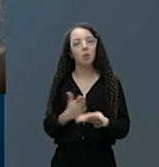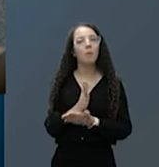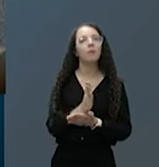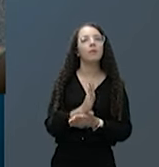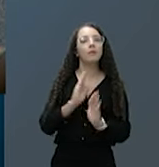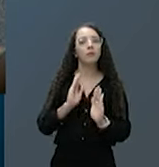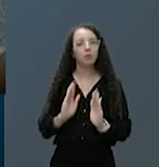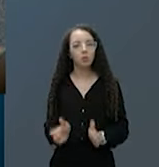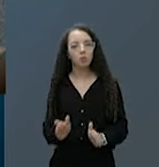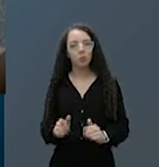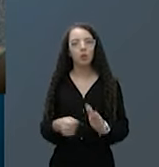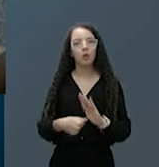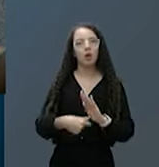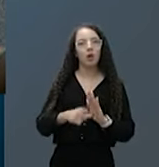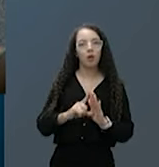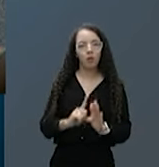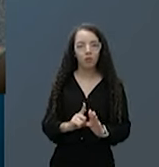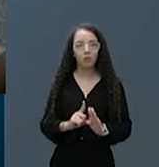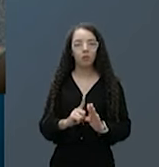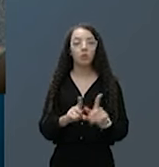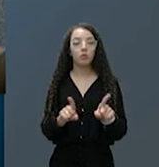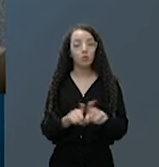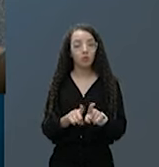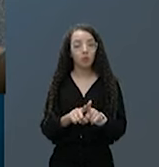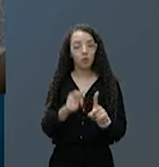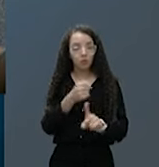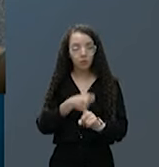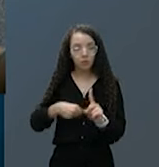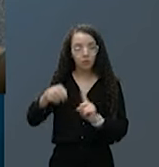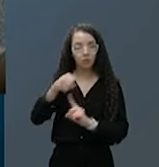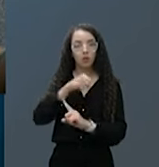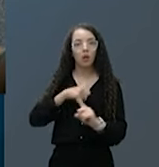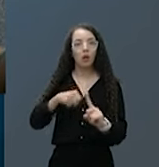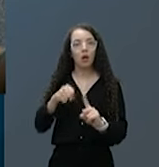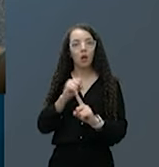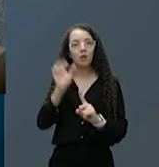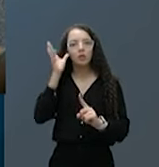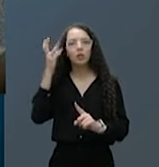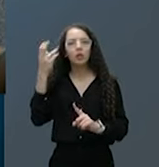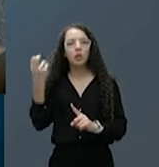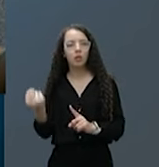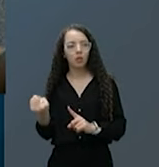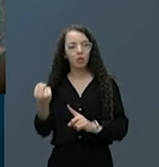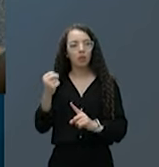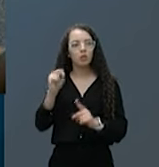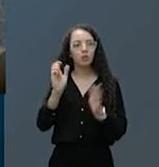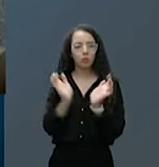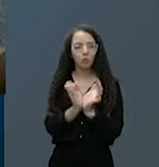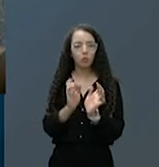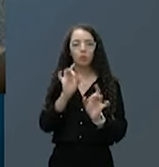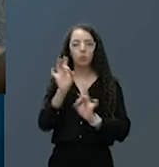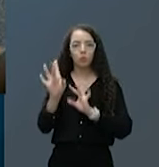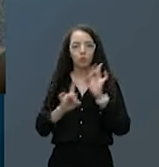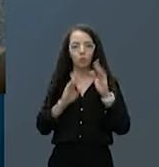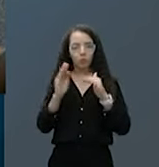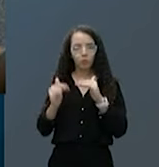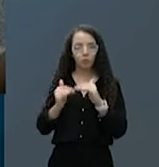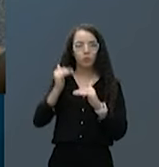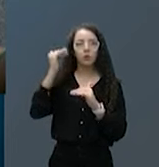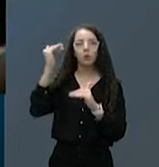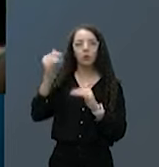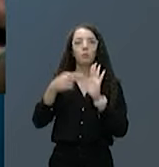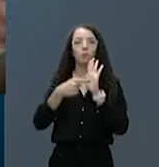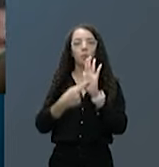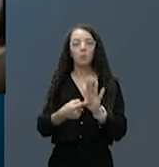dos processualistas civis e vem inclusive sendo reiteradamente decidido por esta colenda Corte Superior e cito aqui como exemplo o agravo interno do ERESP